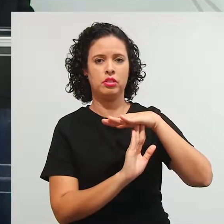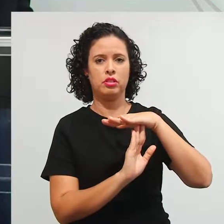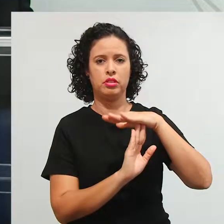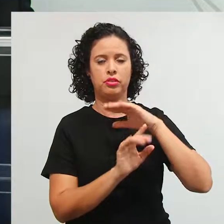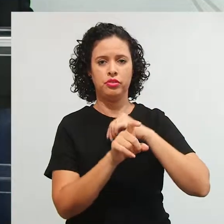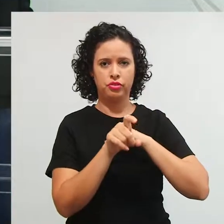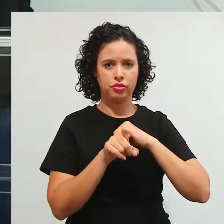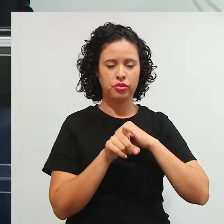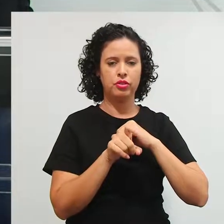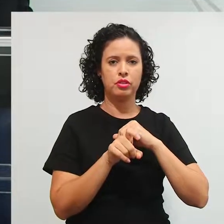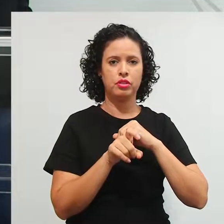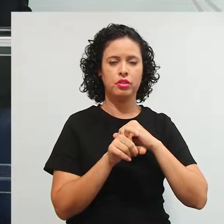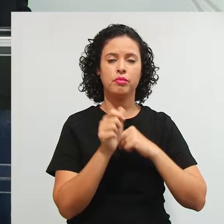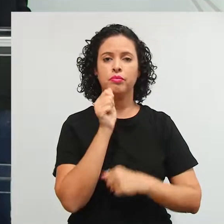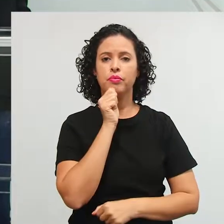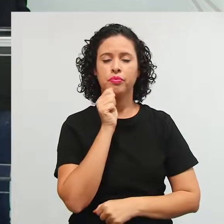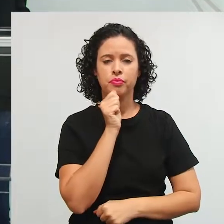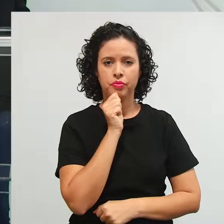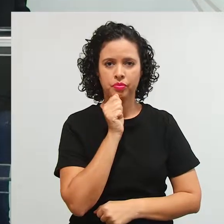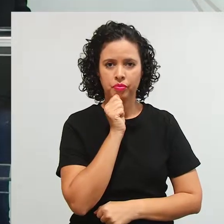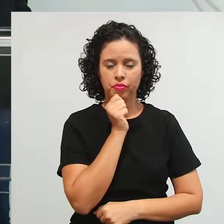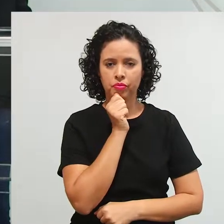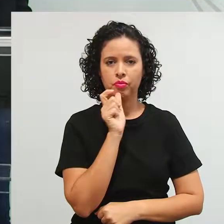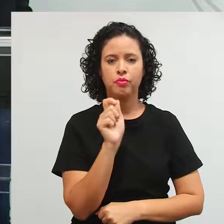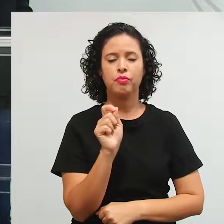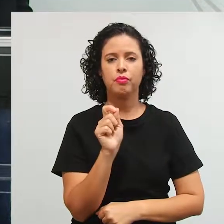X sem autorização